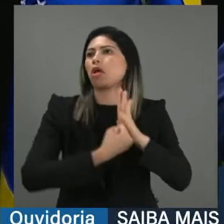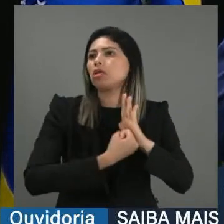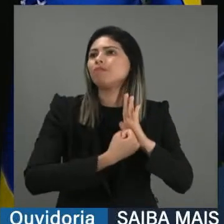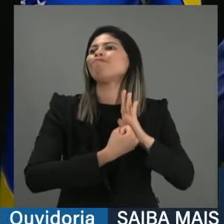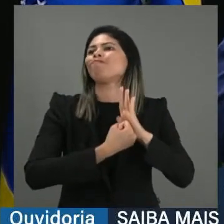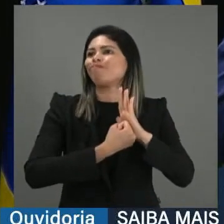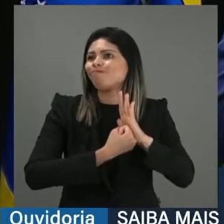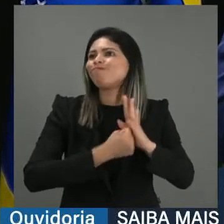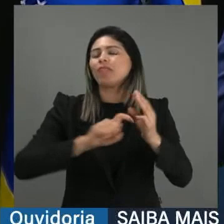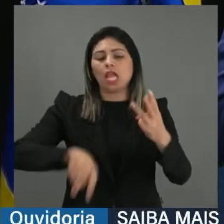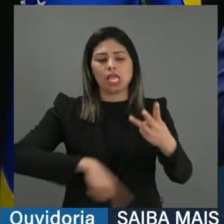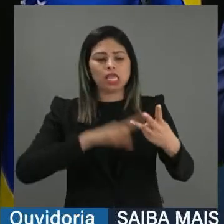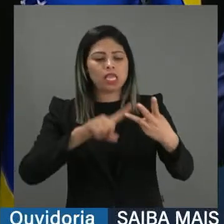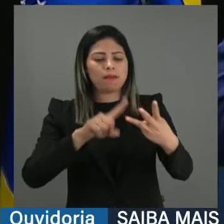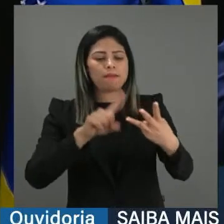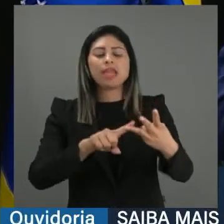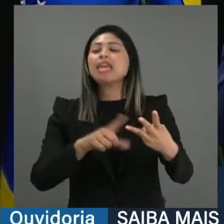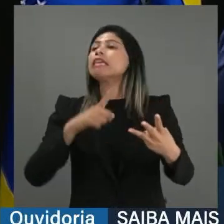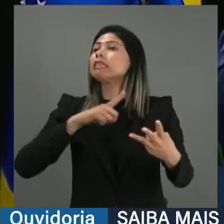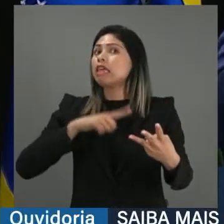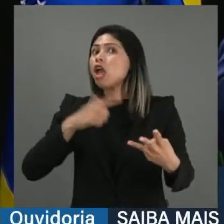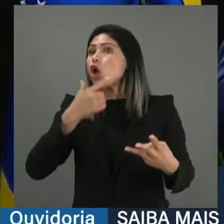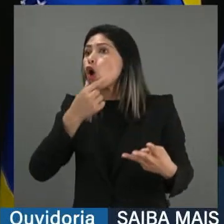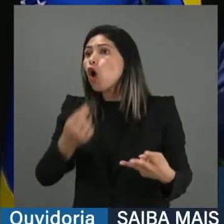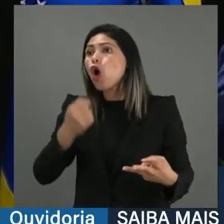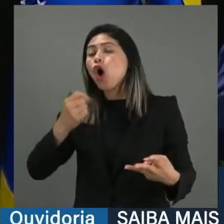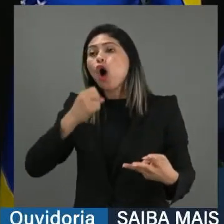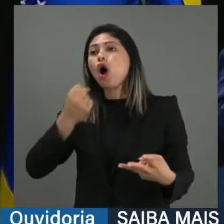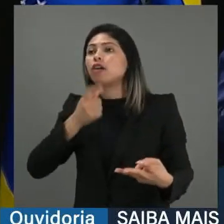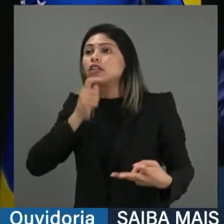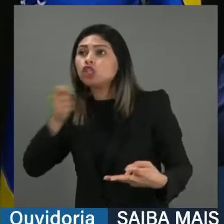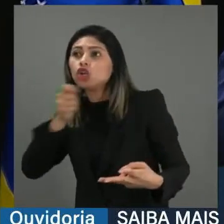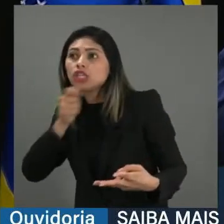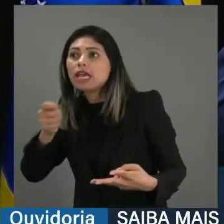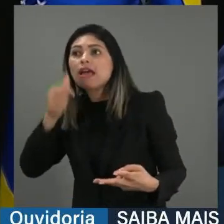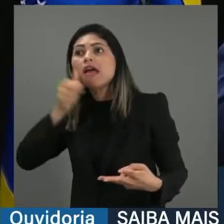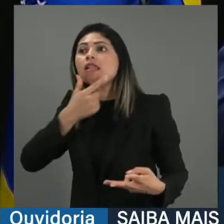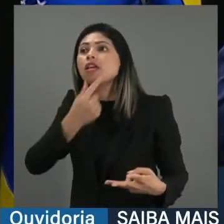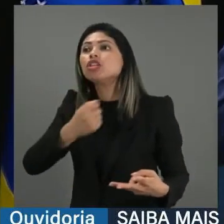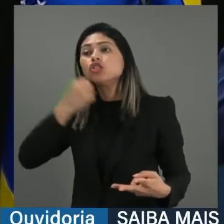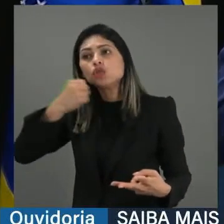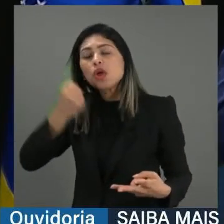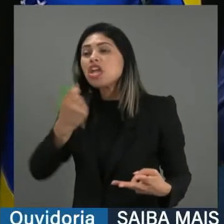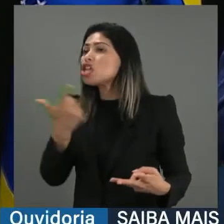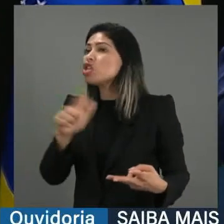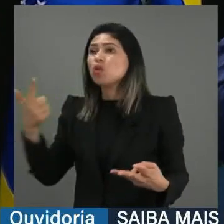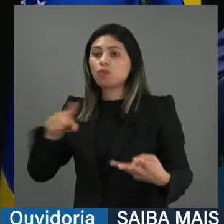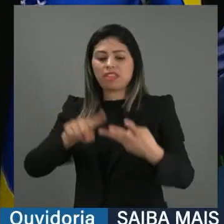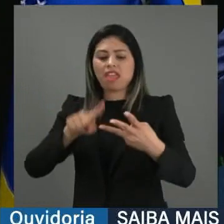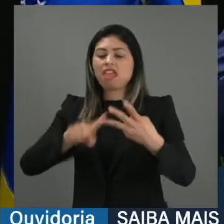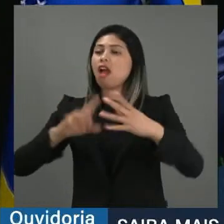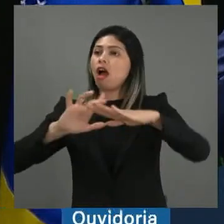Temos também jornalistas com rede social, seu instrumento de trabalho,